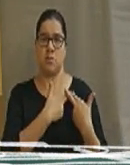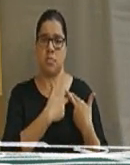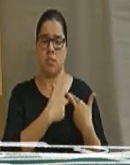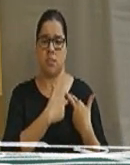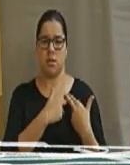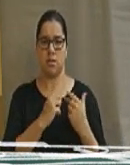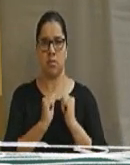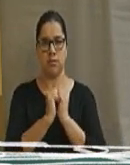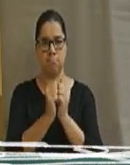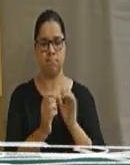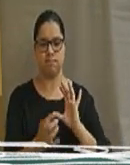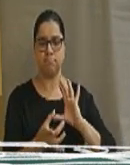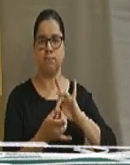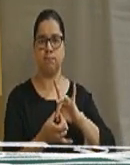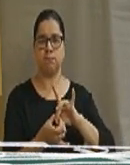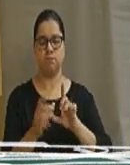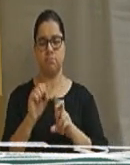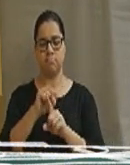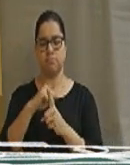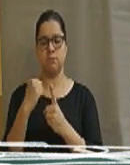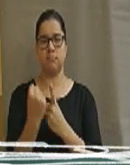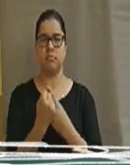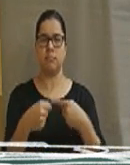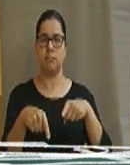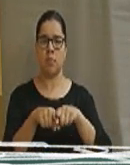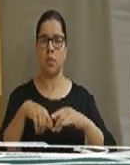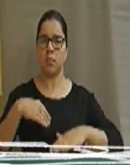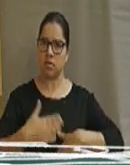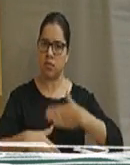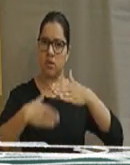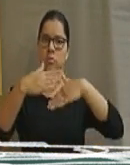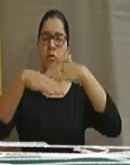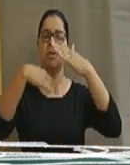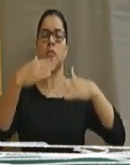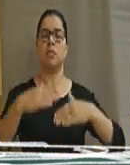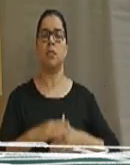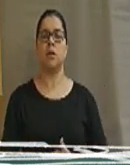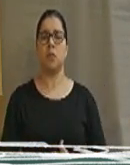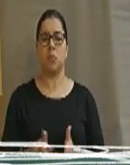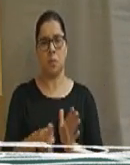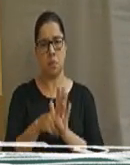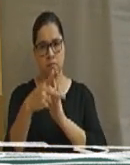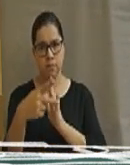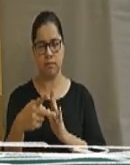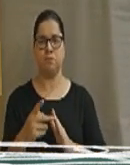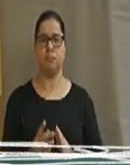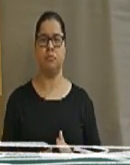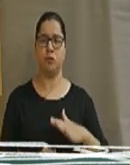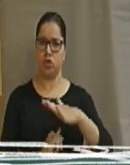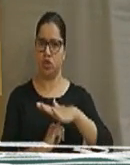né, e também no seu crescimento, promovendo o seu desenvolvimento institucional.